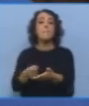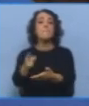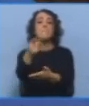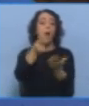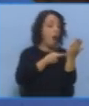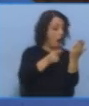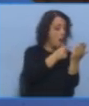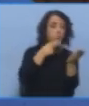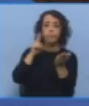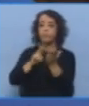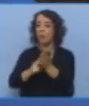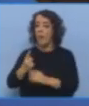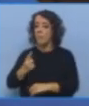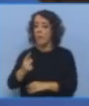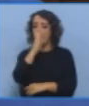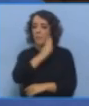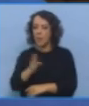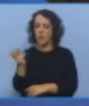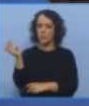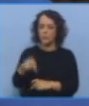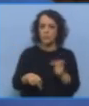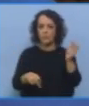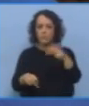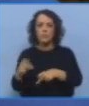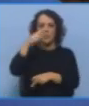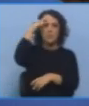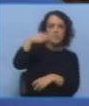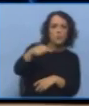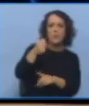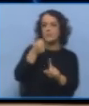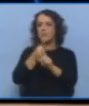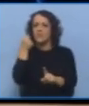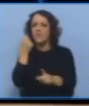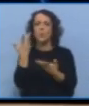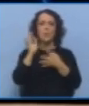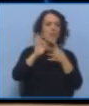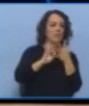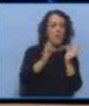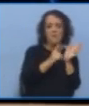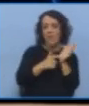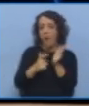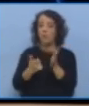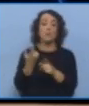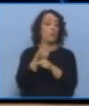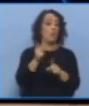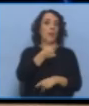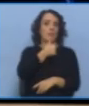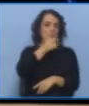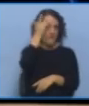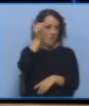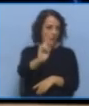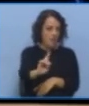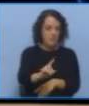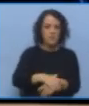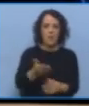começamos a confrontar-nos com desafios, com dificuldades, com faltas de critério, porque não é fácil decidir, com o